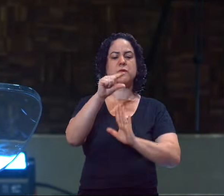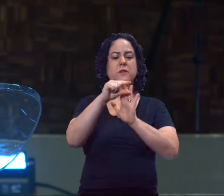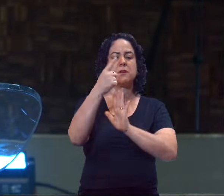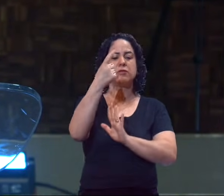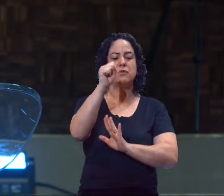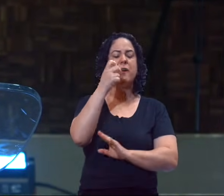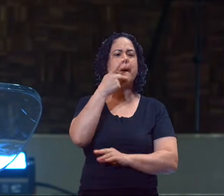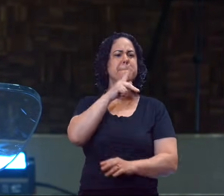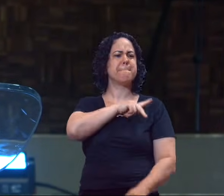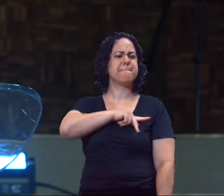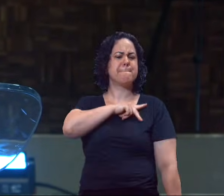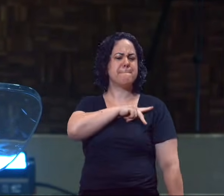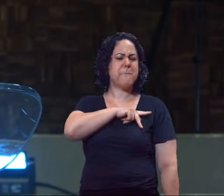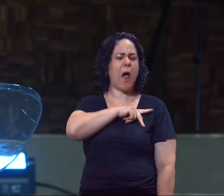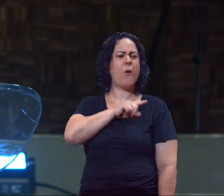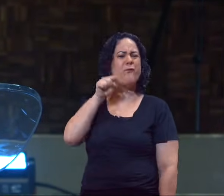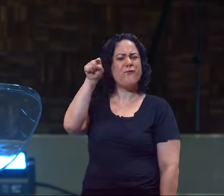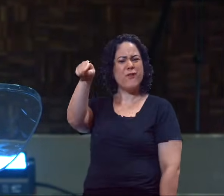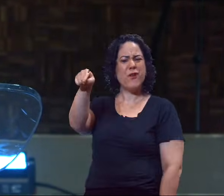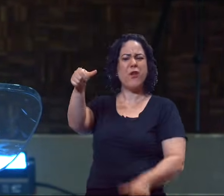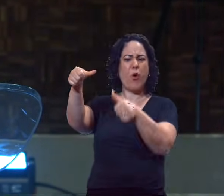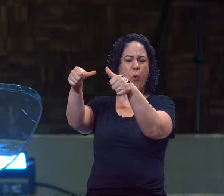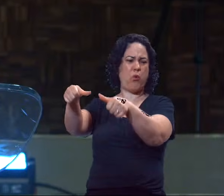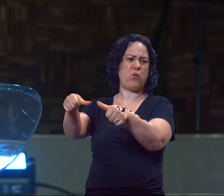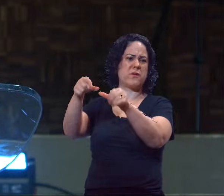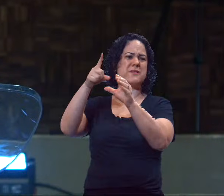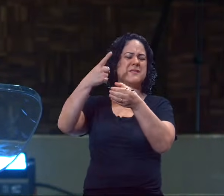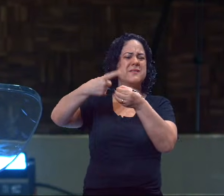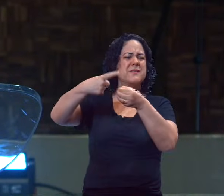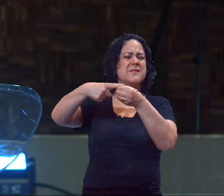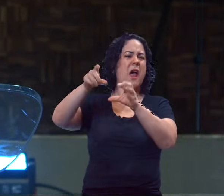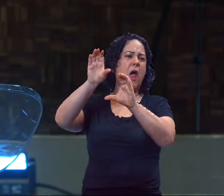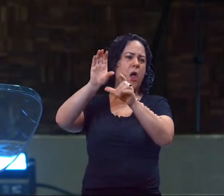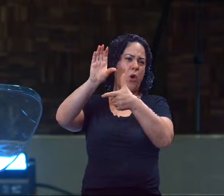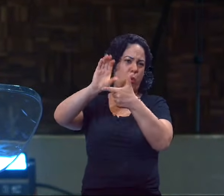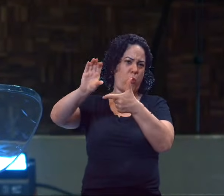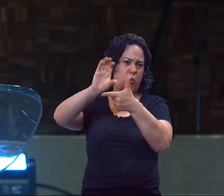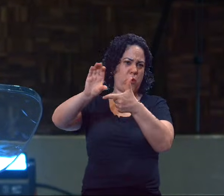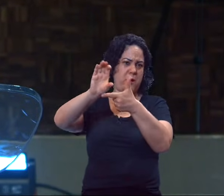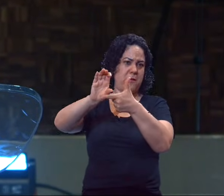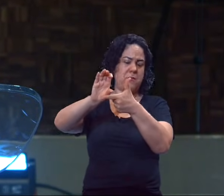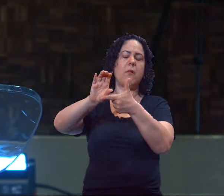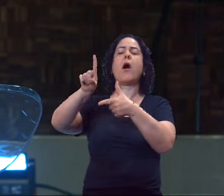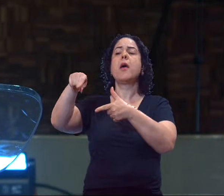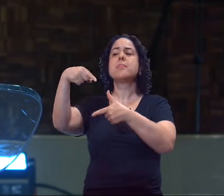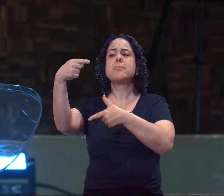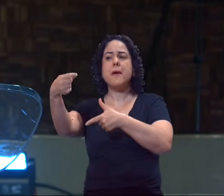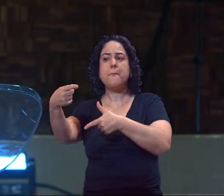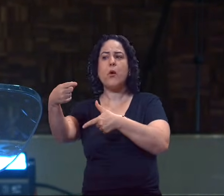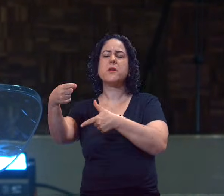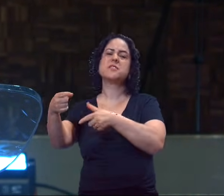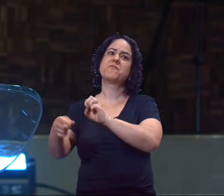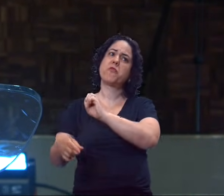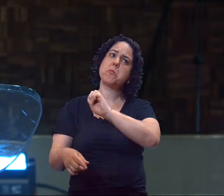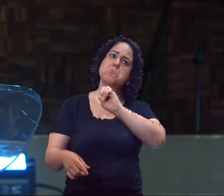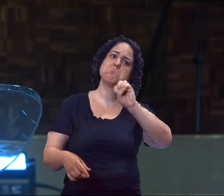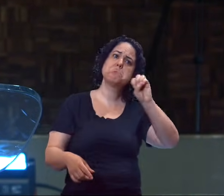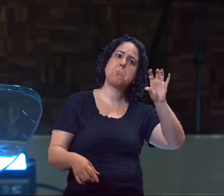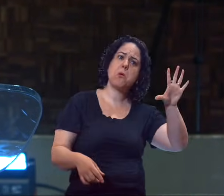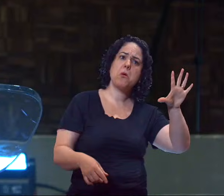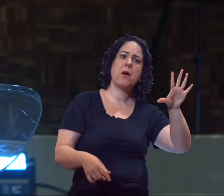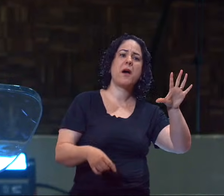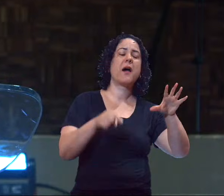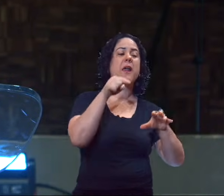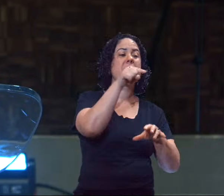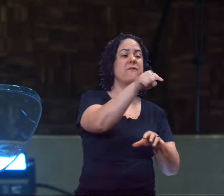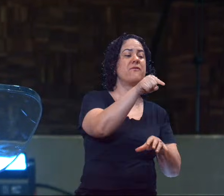Paulo permaneceu em Corinto por algum tempo. Depois despediu-se dos irmãos e navegou para a Síria, acompanhado de